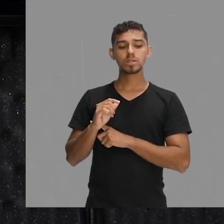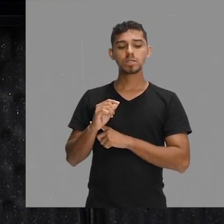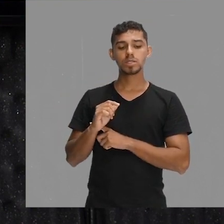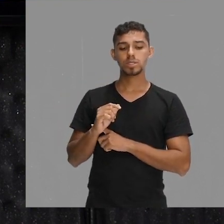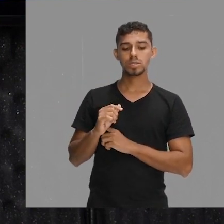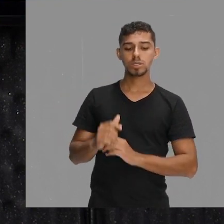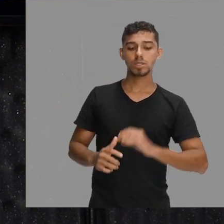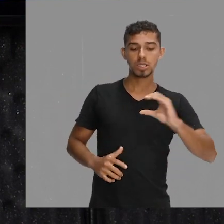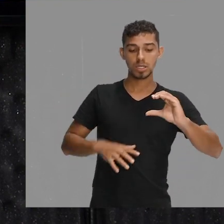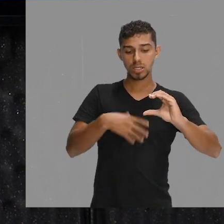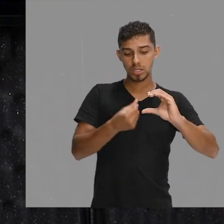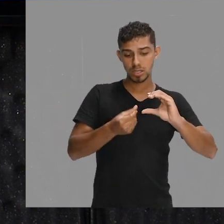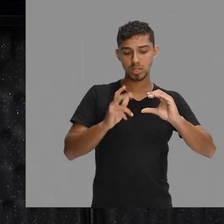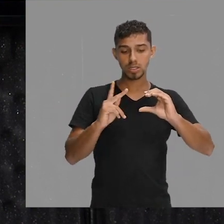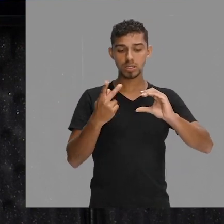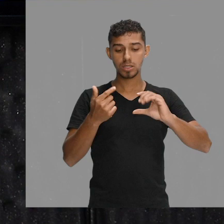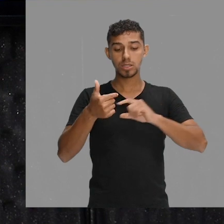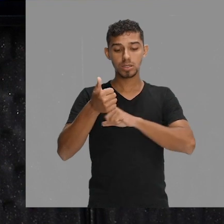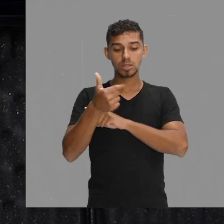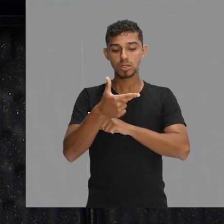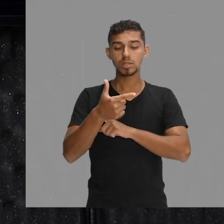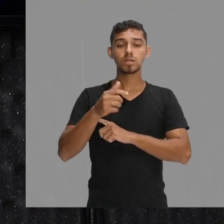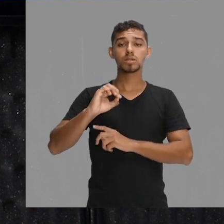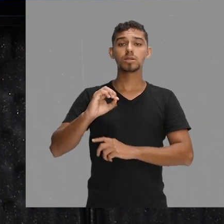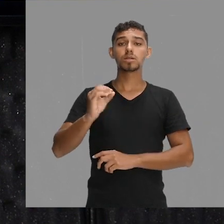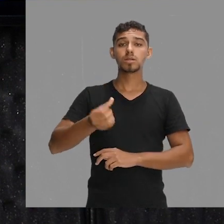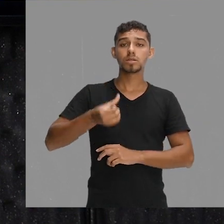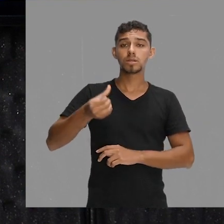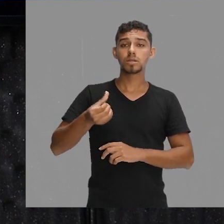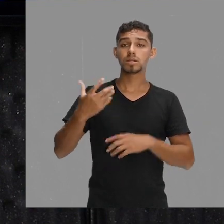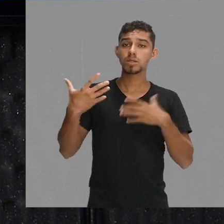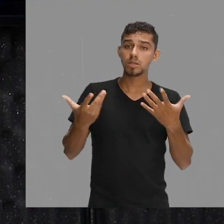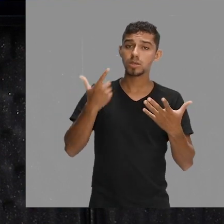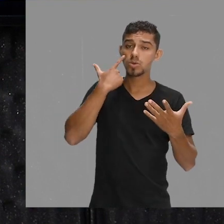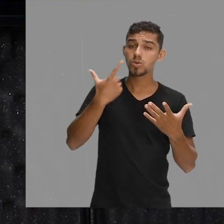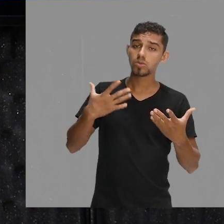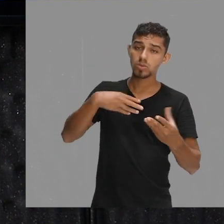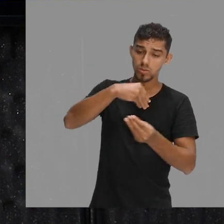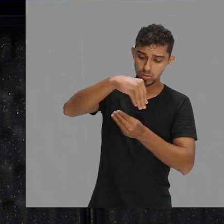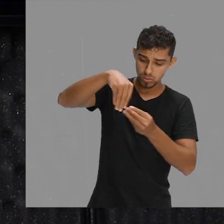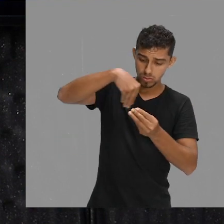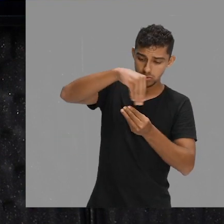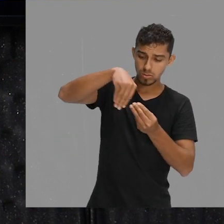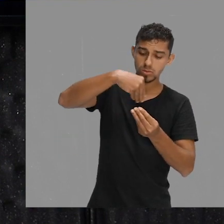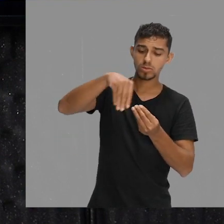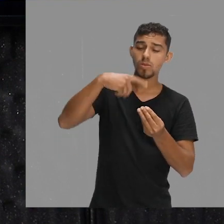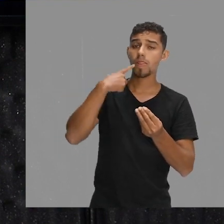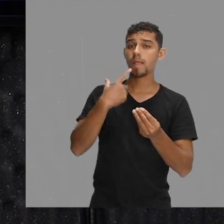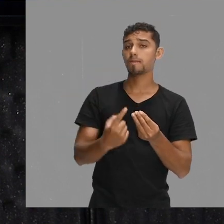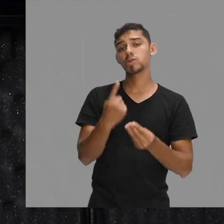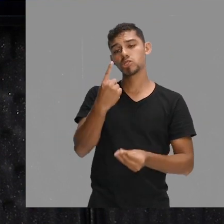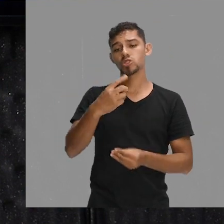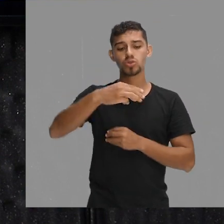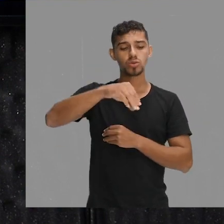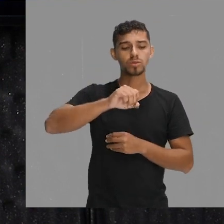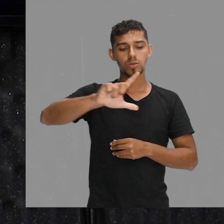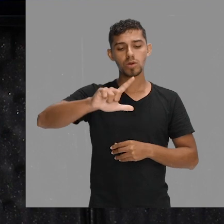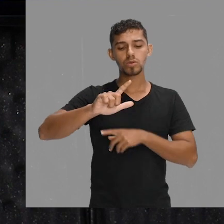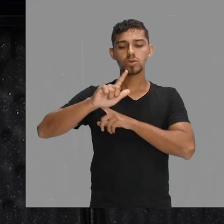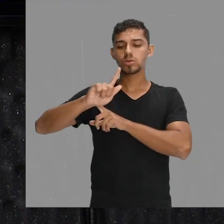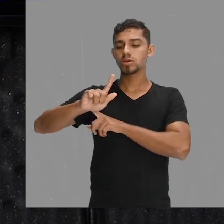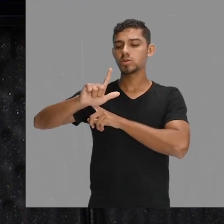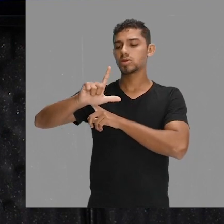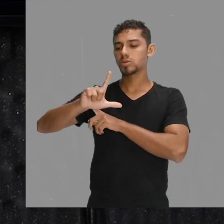uma substância molecular. Então, se fizermos a dissolução de 1 mol de glicose,